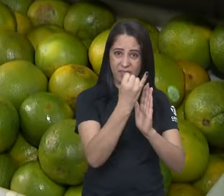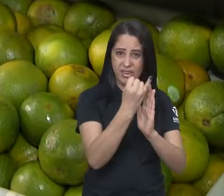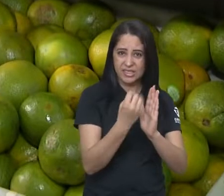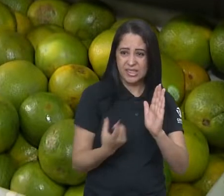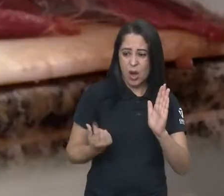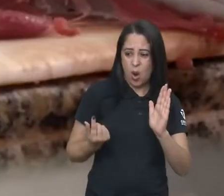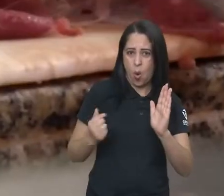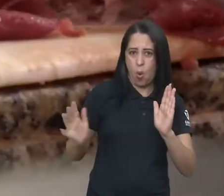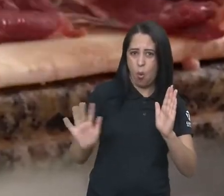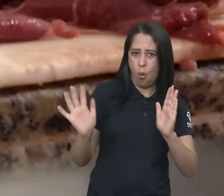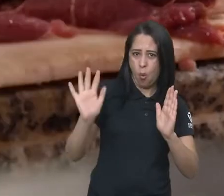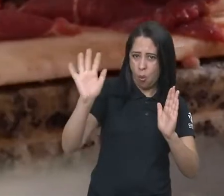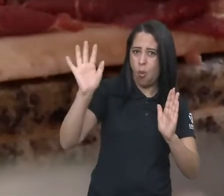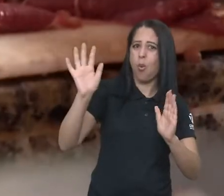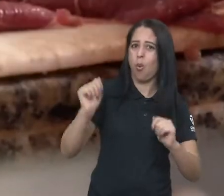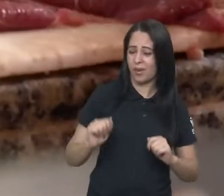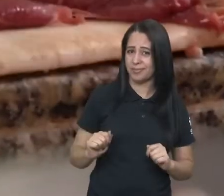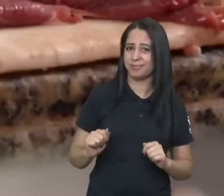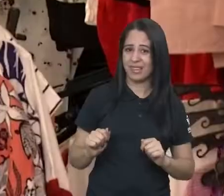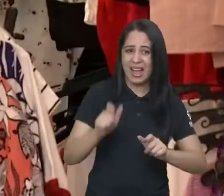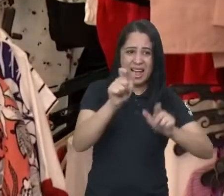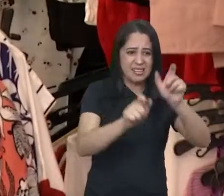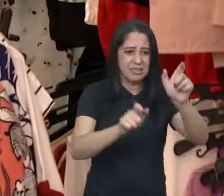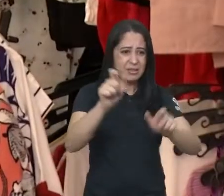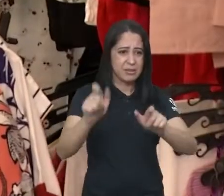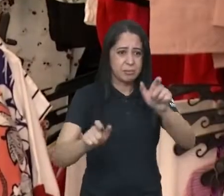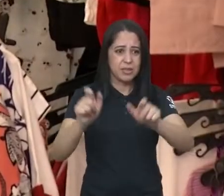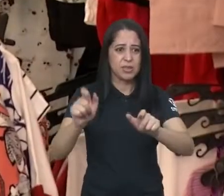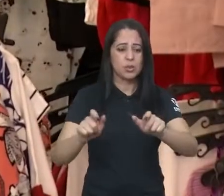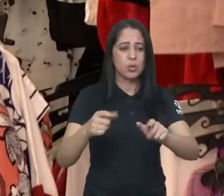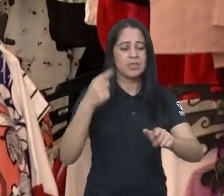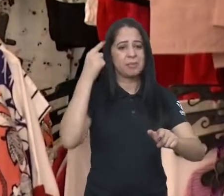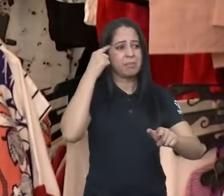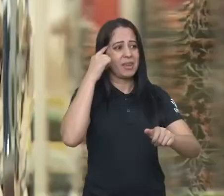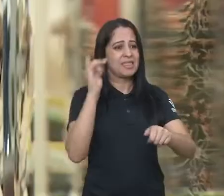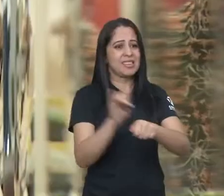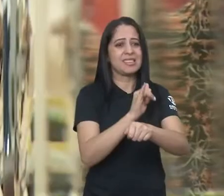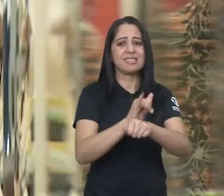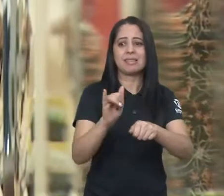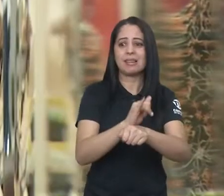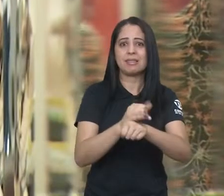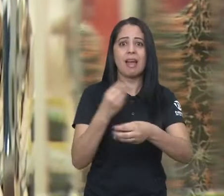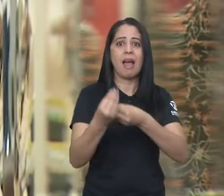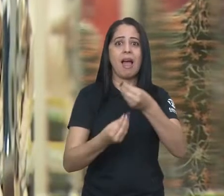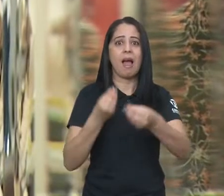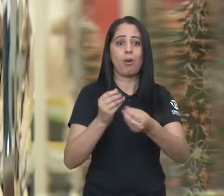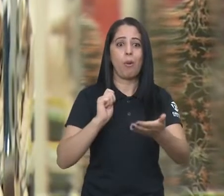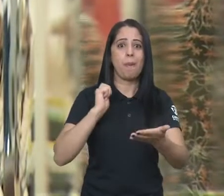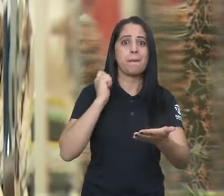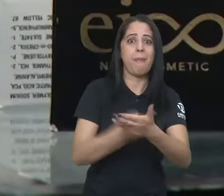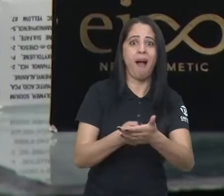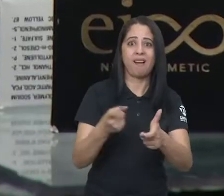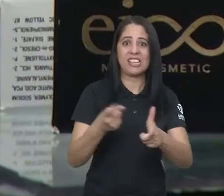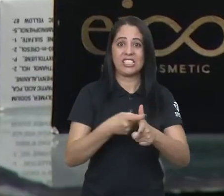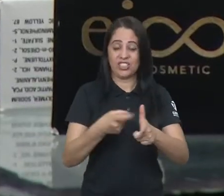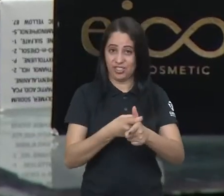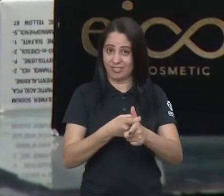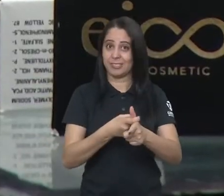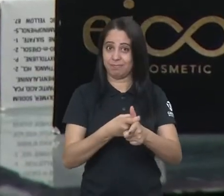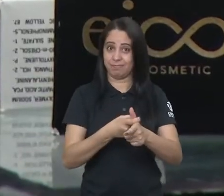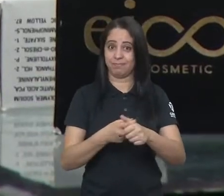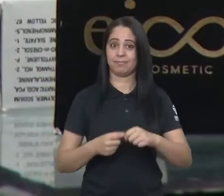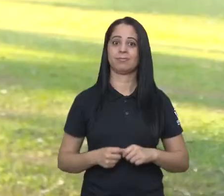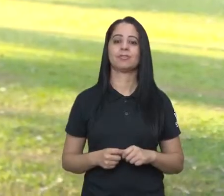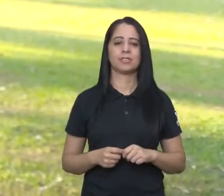alta nos preços dos produtos têm obrigado os consumidores a encontrarem alternativas para não passarem aperto no final